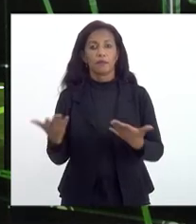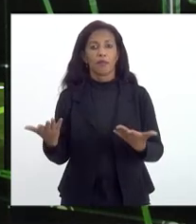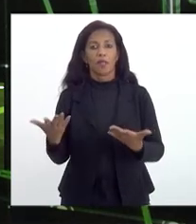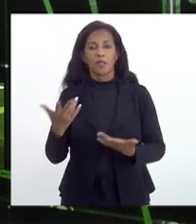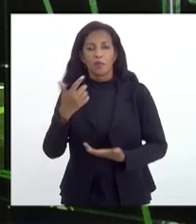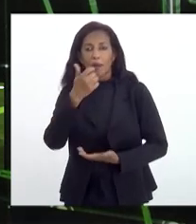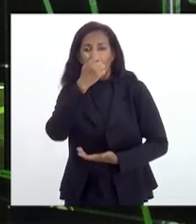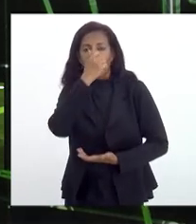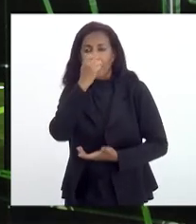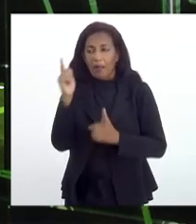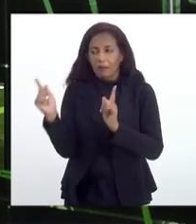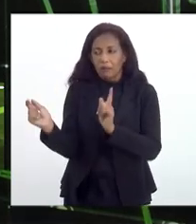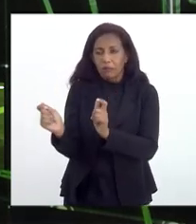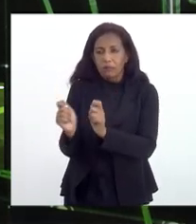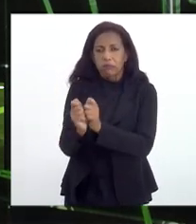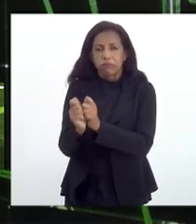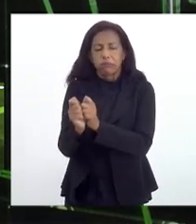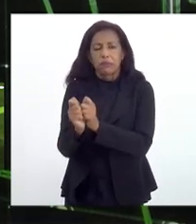apertando demais